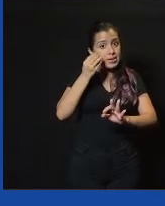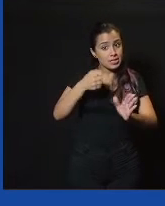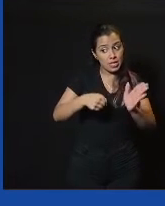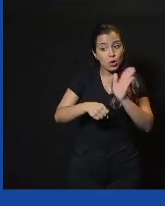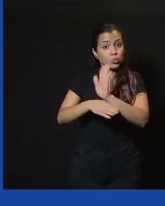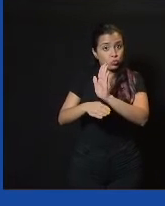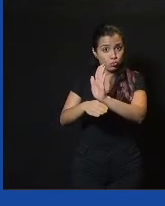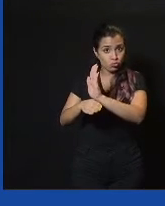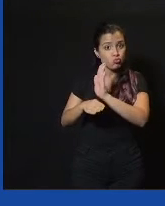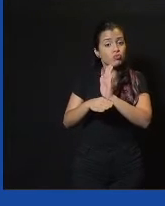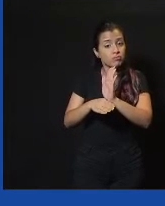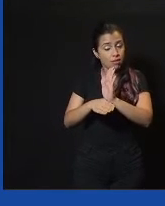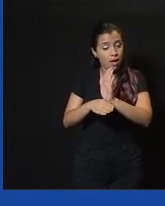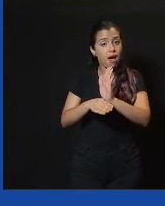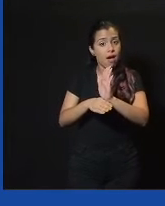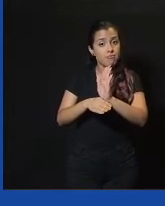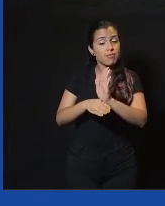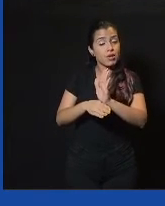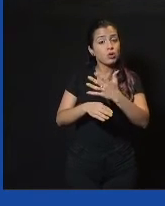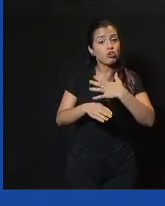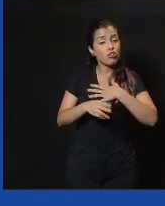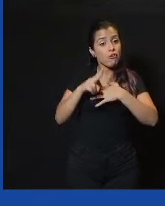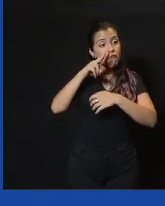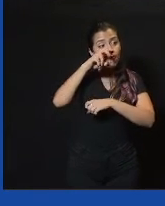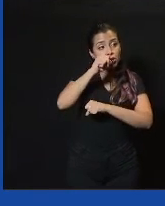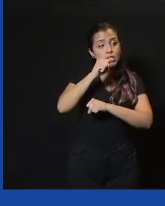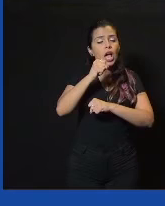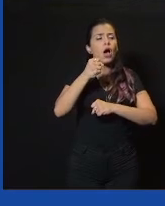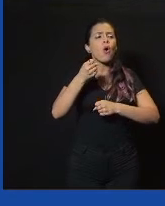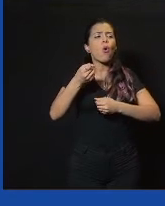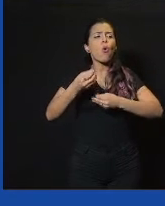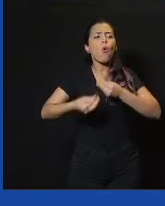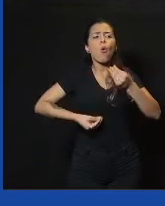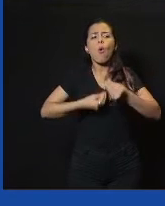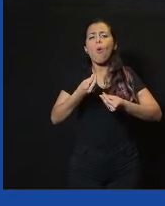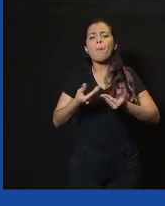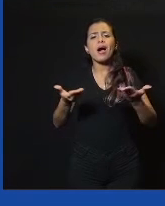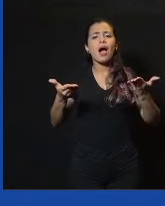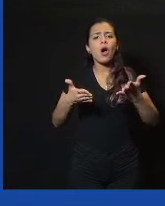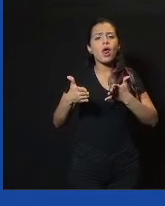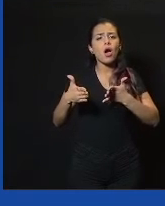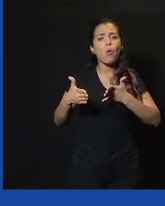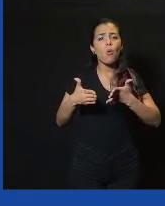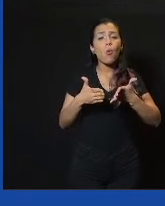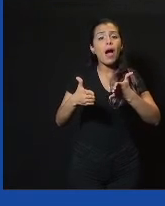mesmo, isso ajuda a fortalecê-las, como vocês acham que é um caminho